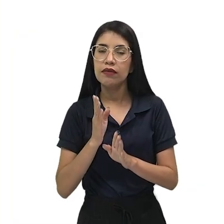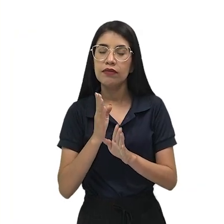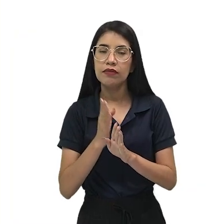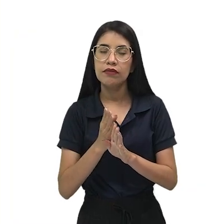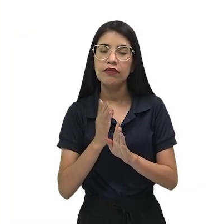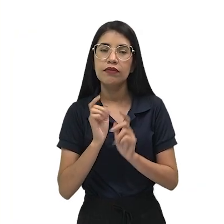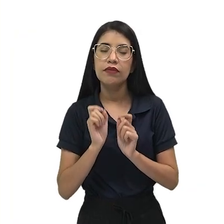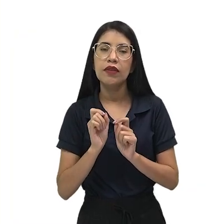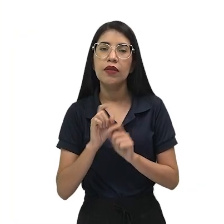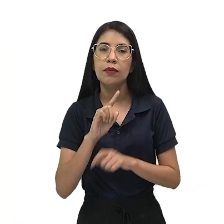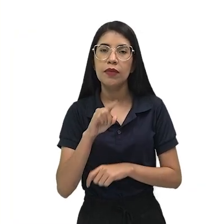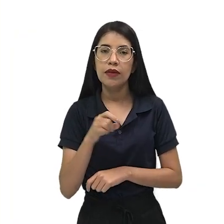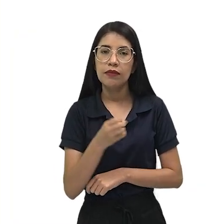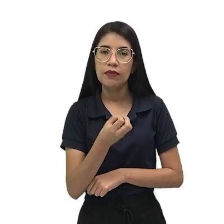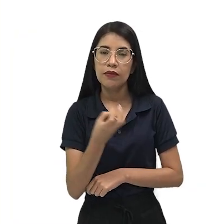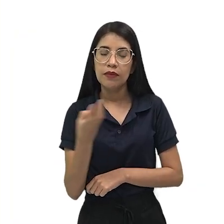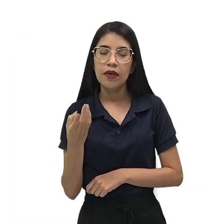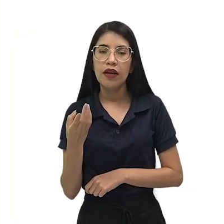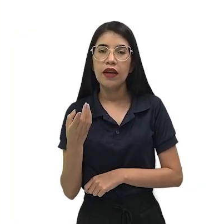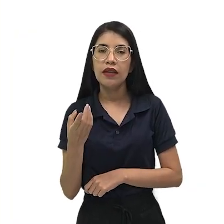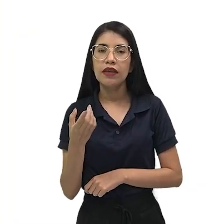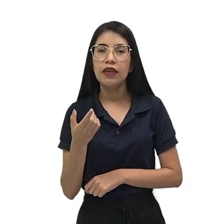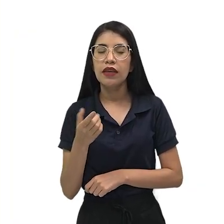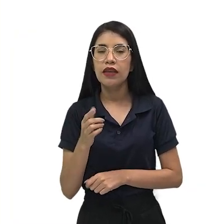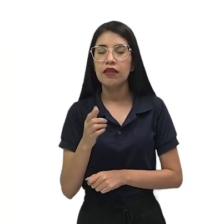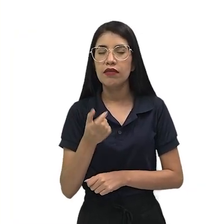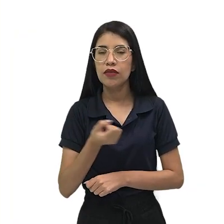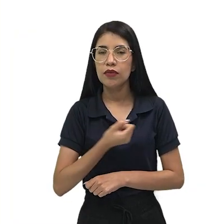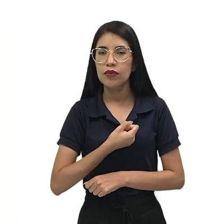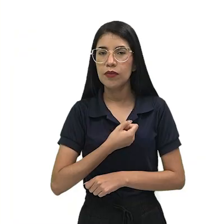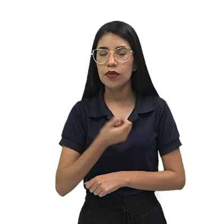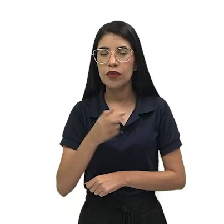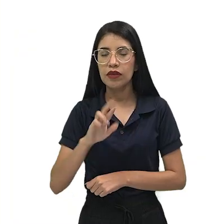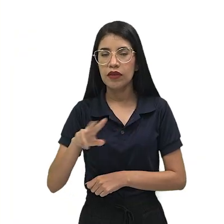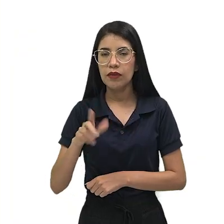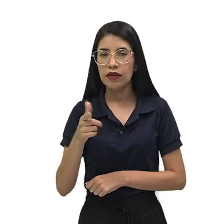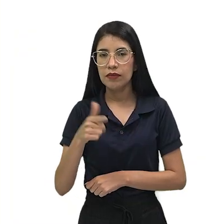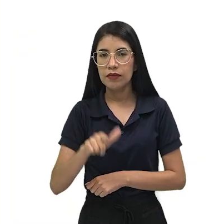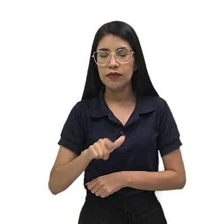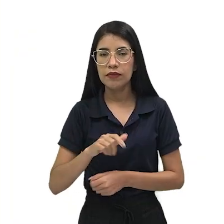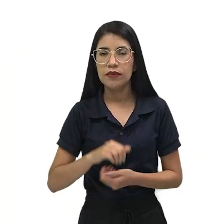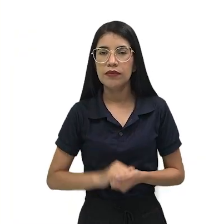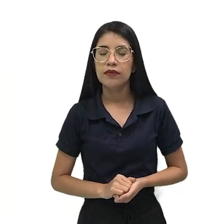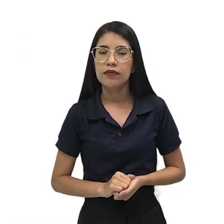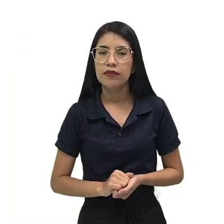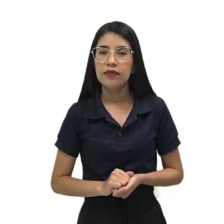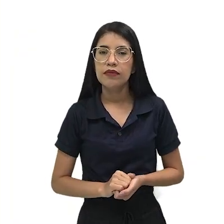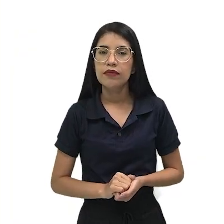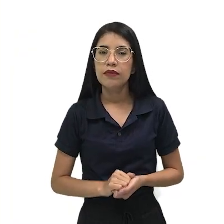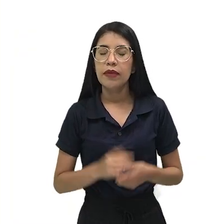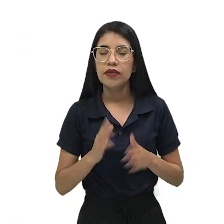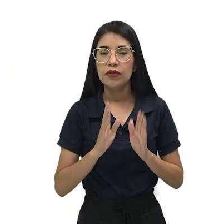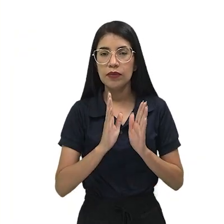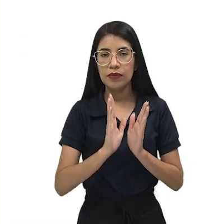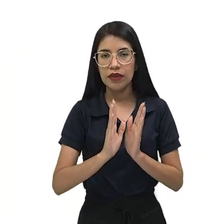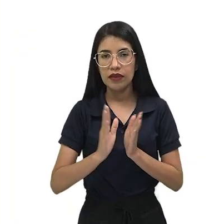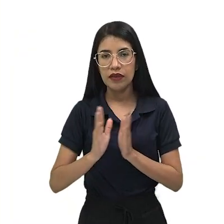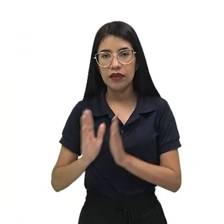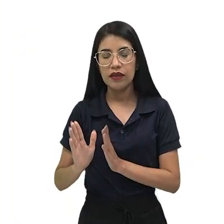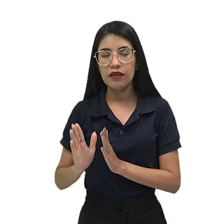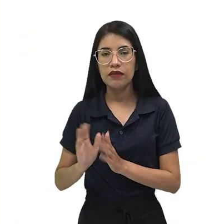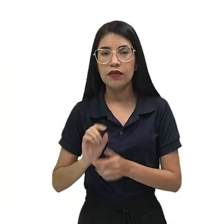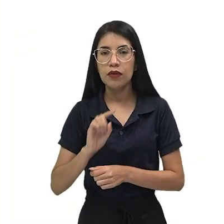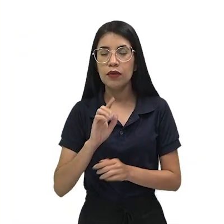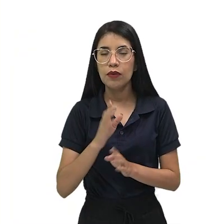dízima periódica composta. Mas vamos fazer todas as identificações. Então vamos ver a parte